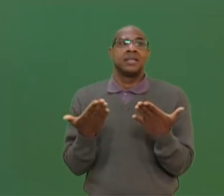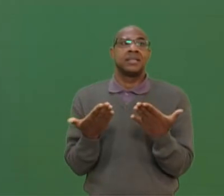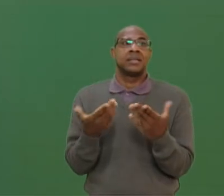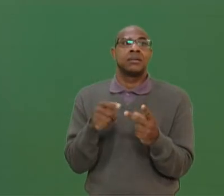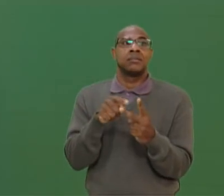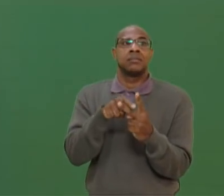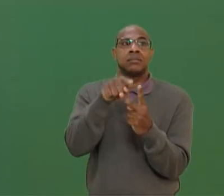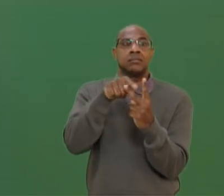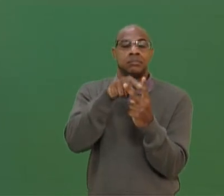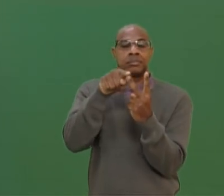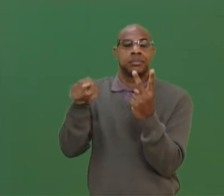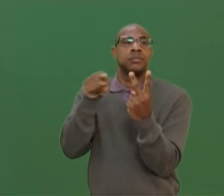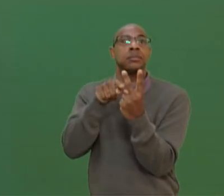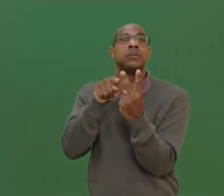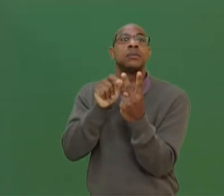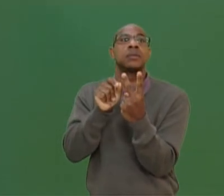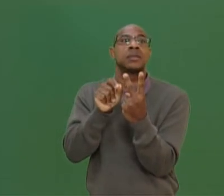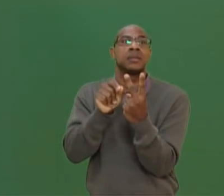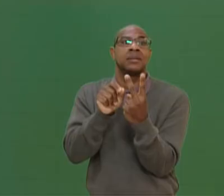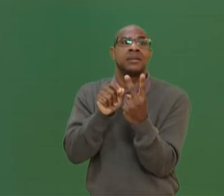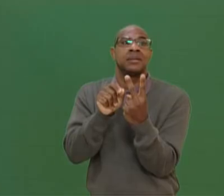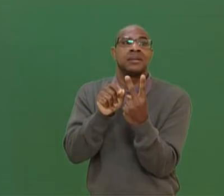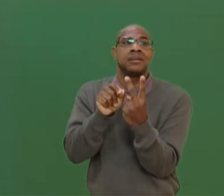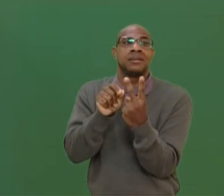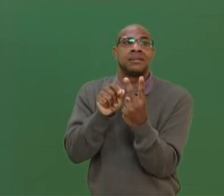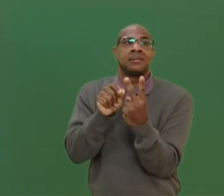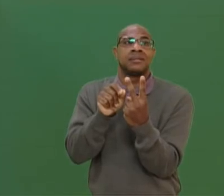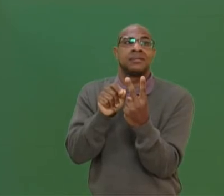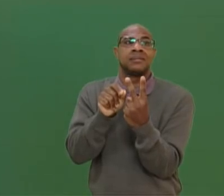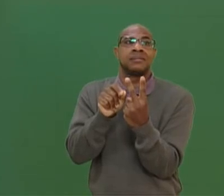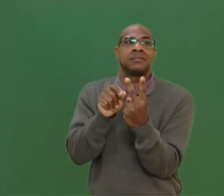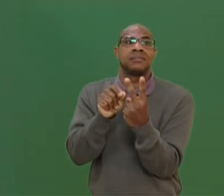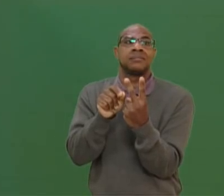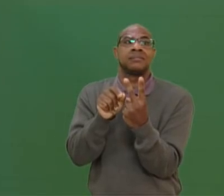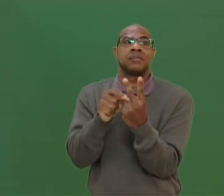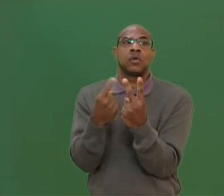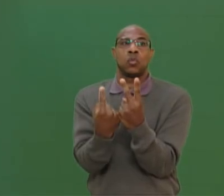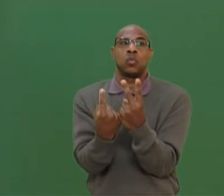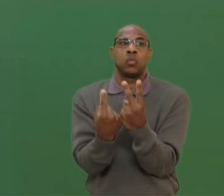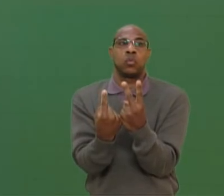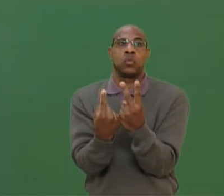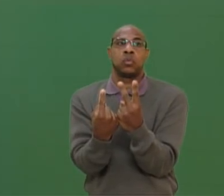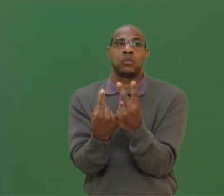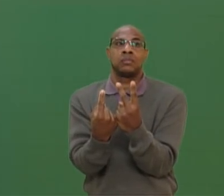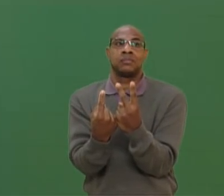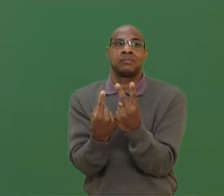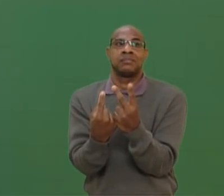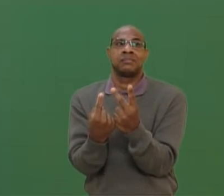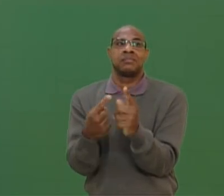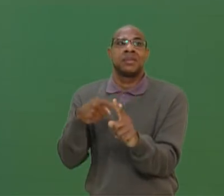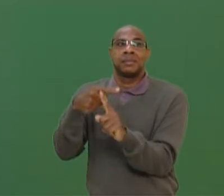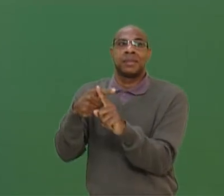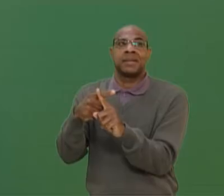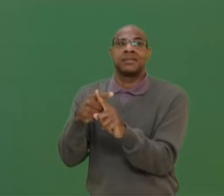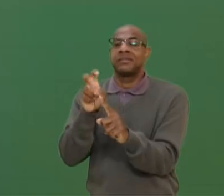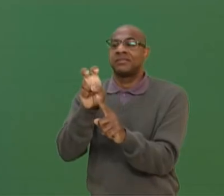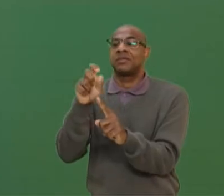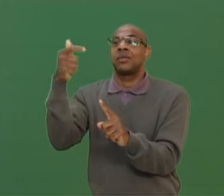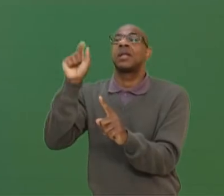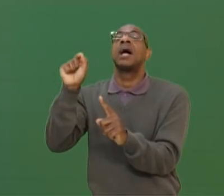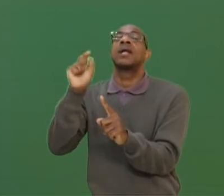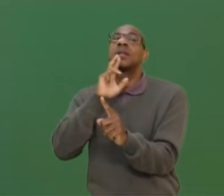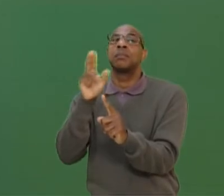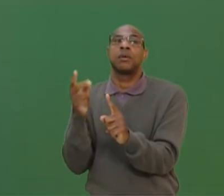quadrada, menos 1 ao quadrado, 1, 5 ao quadrado, 25. Portanto, módulo